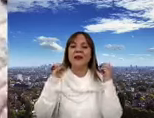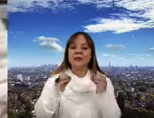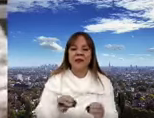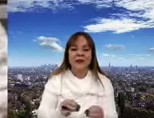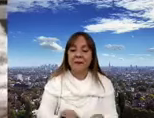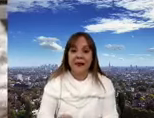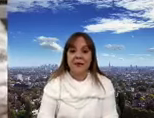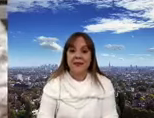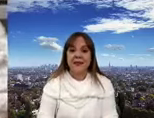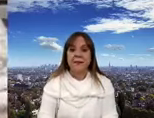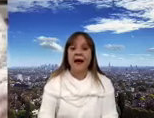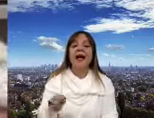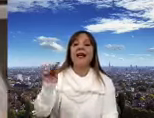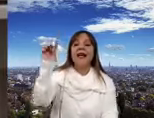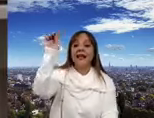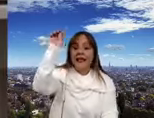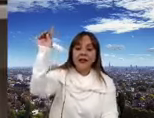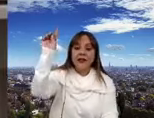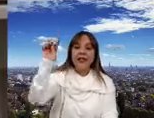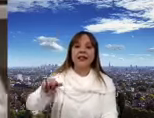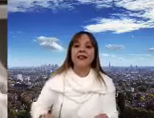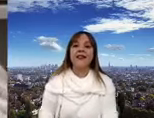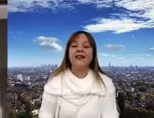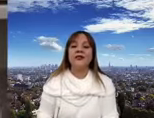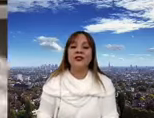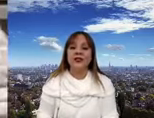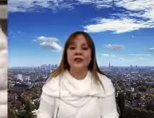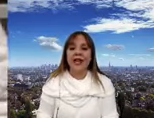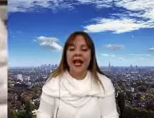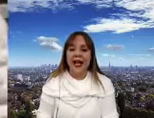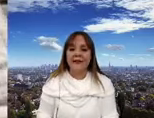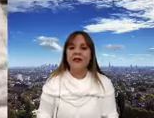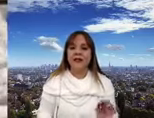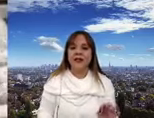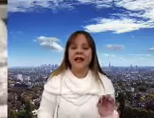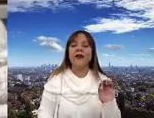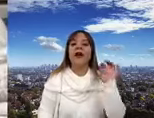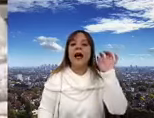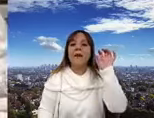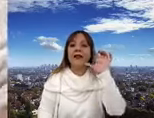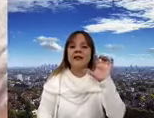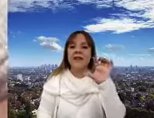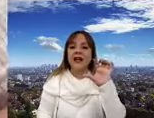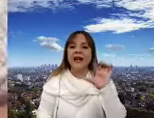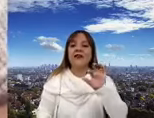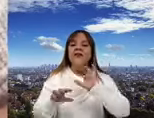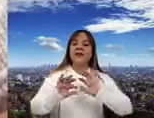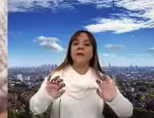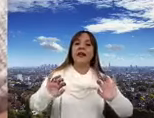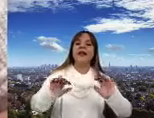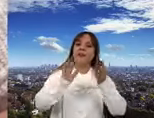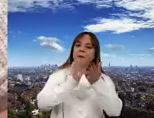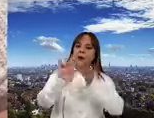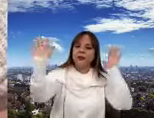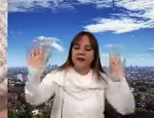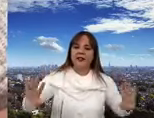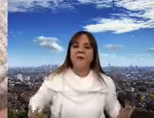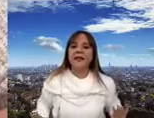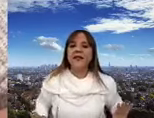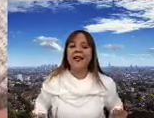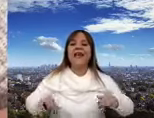pena participar. Clica no link que está aqui no título da live, do sorteio. Aparece um cadastro, você preenche, pronto. Fica esperando